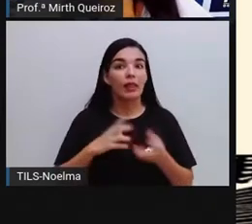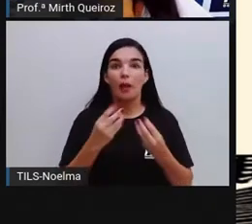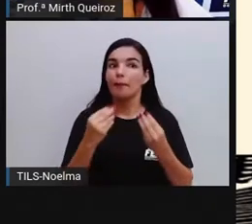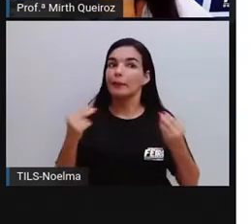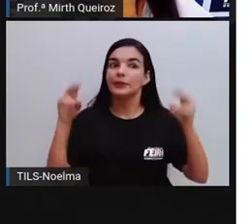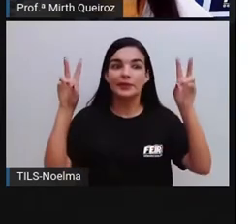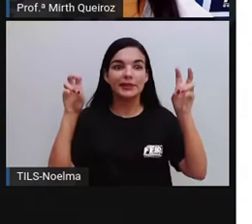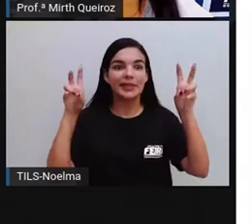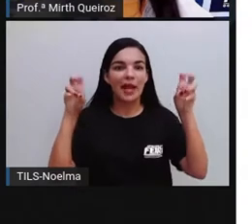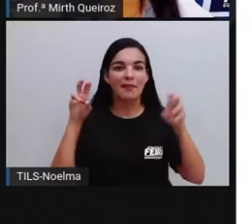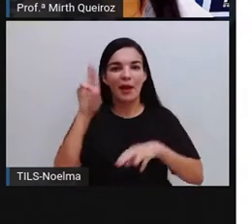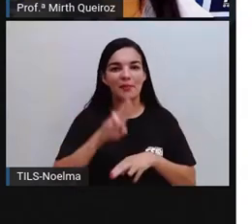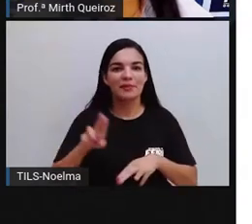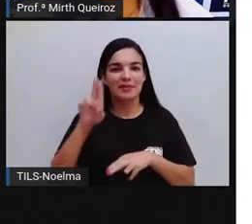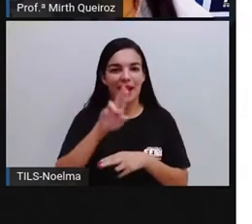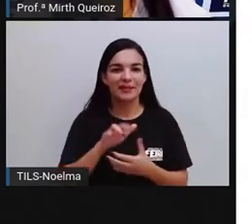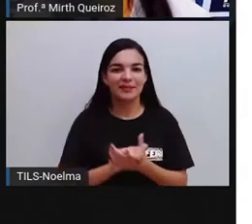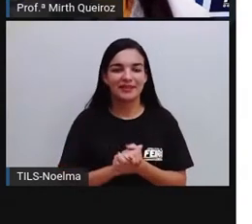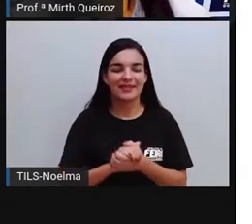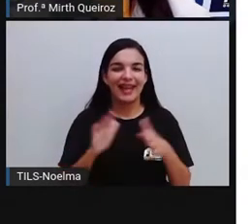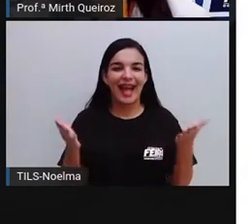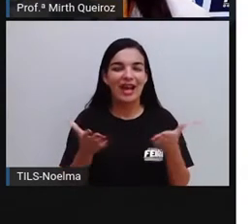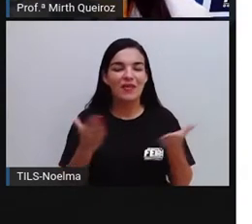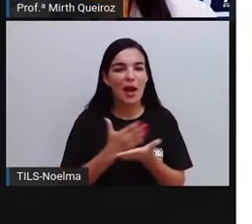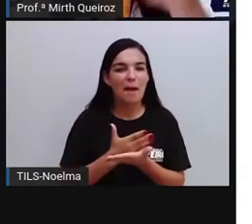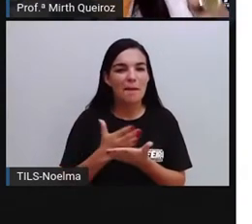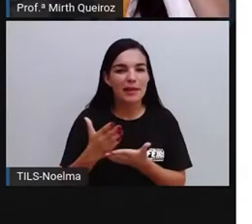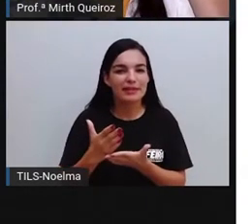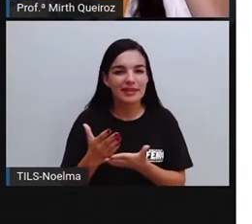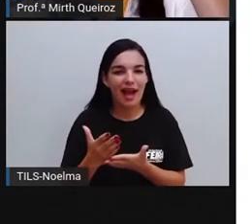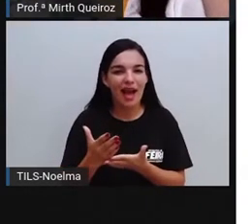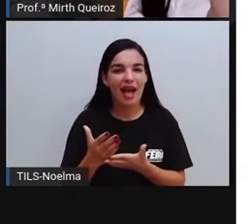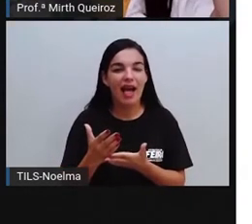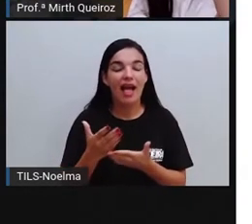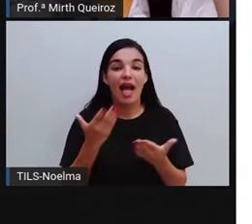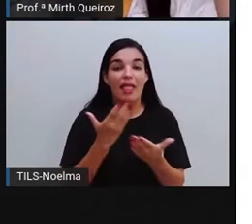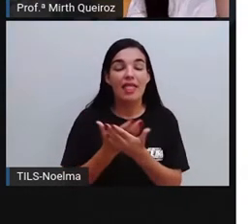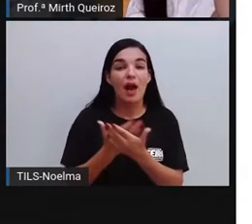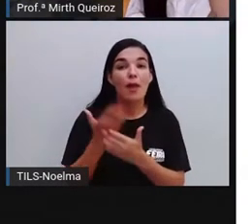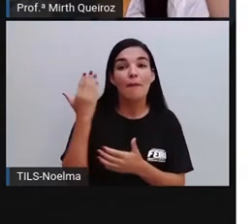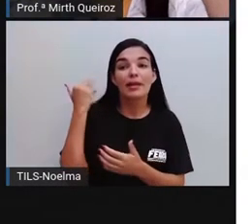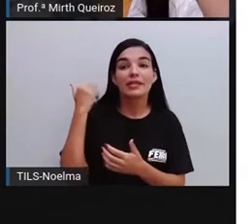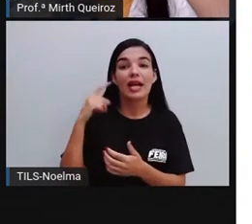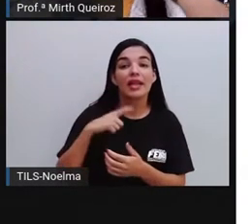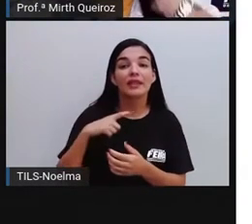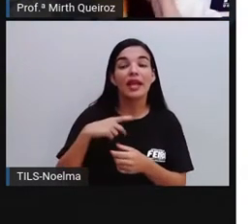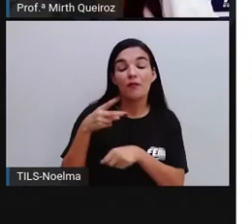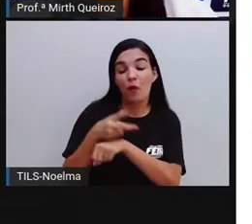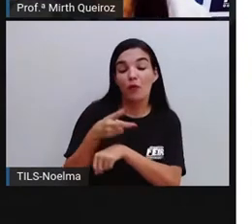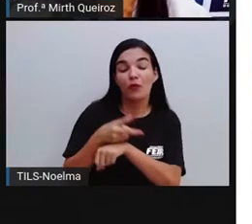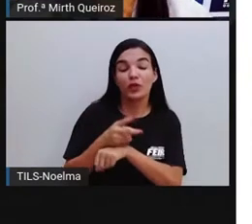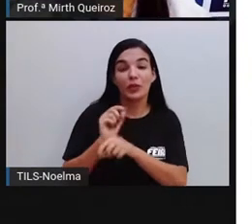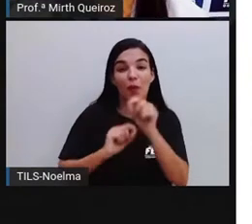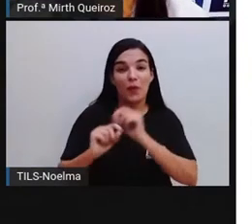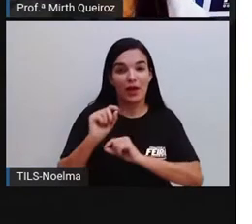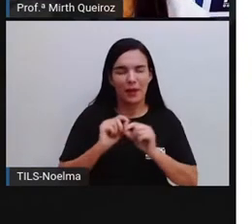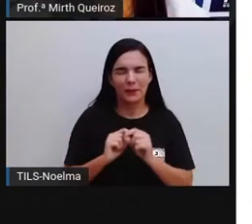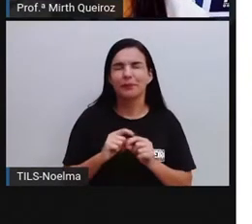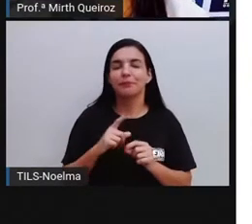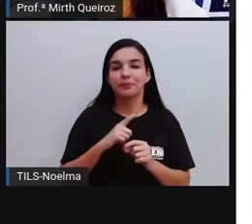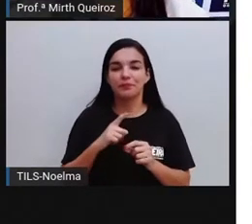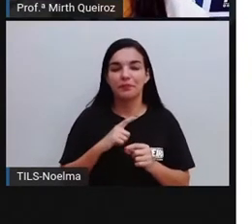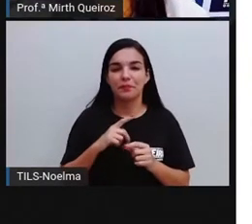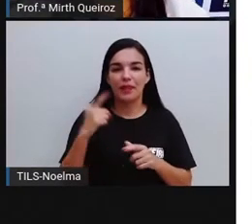na literatura de cordel. E para começar, na aula passada eu falei para vocês que a literatura